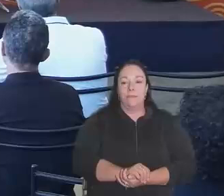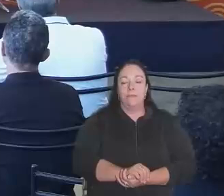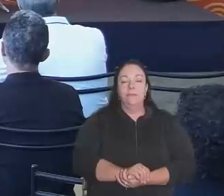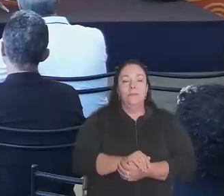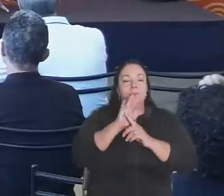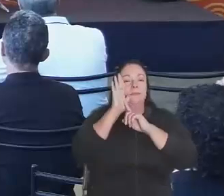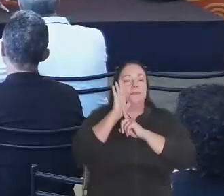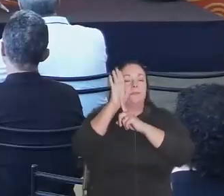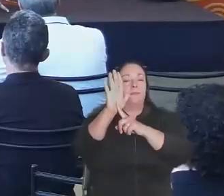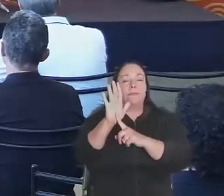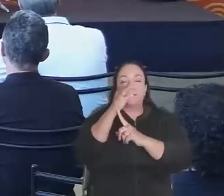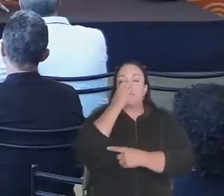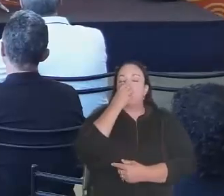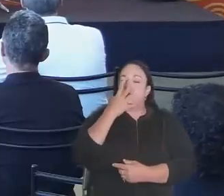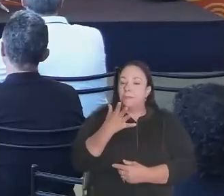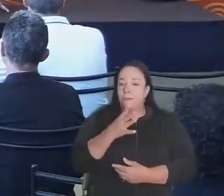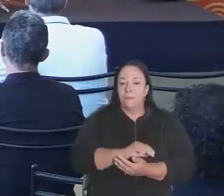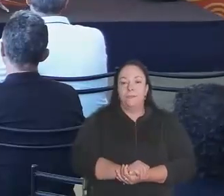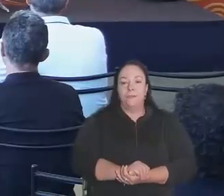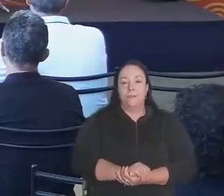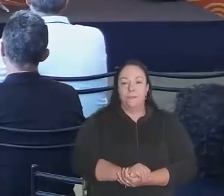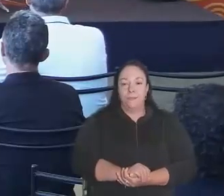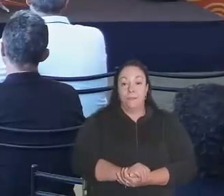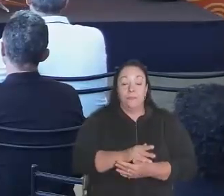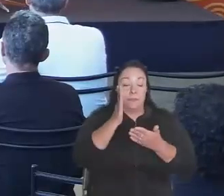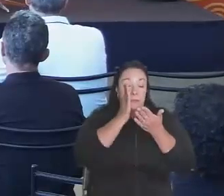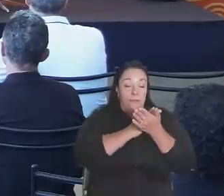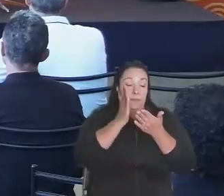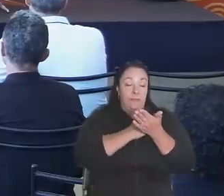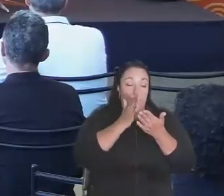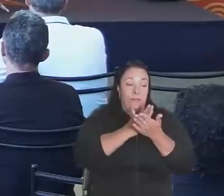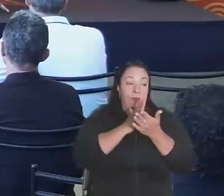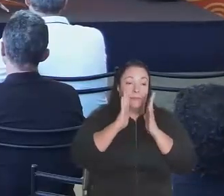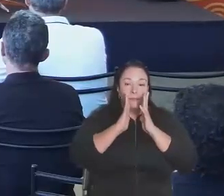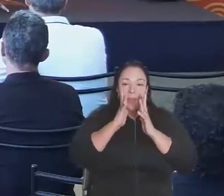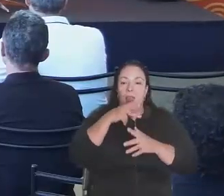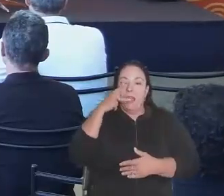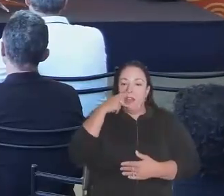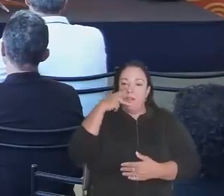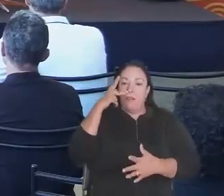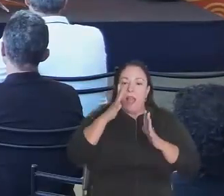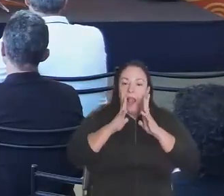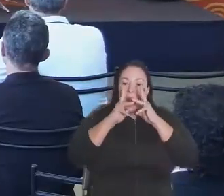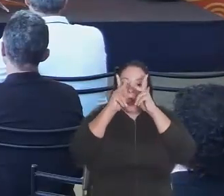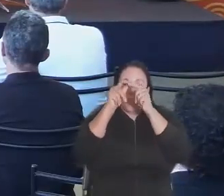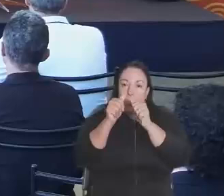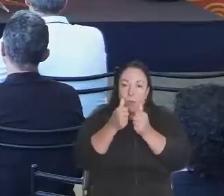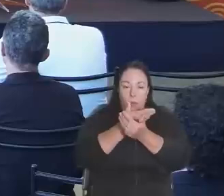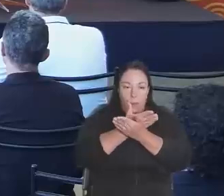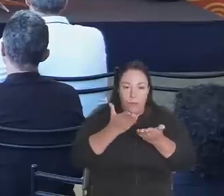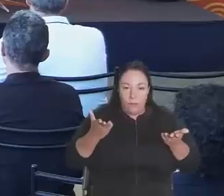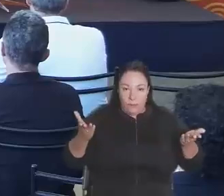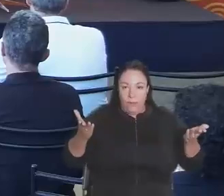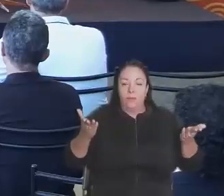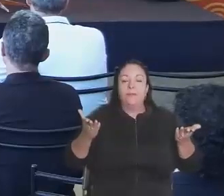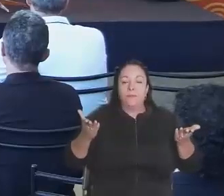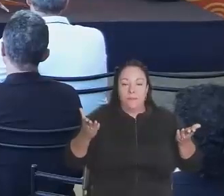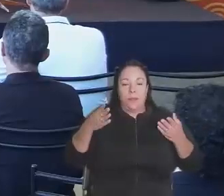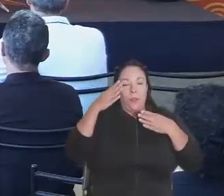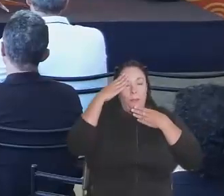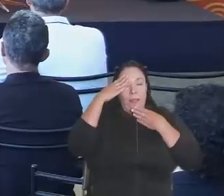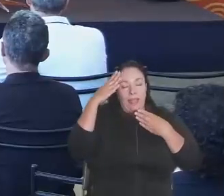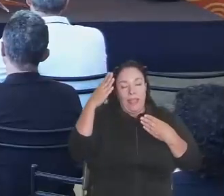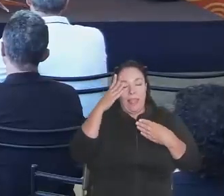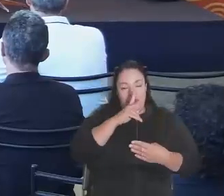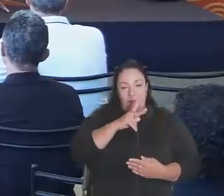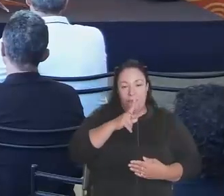bem, sem conhecê-lo pessoalmente. O livro fala tudo. E você, com a sua arte, retratou isso muito bem. Obrigado, né?